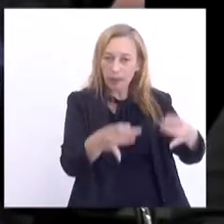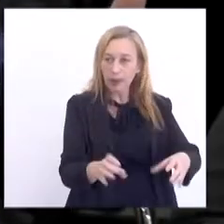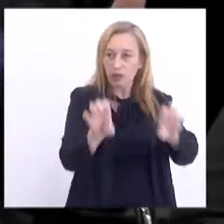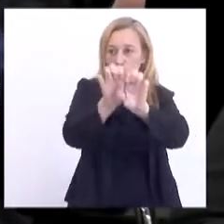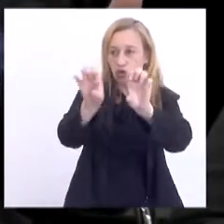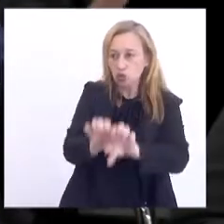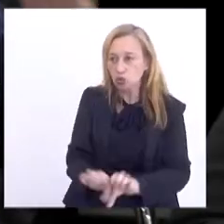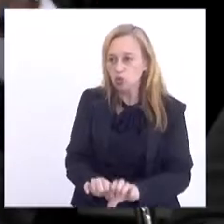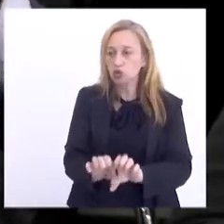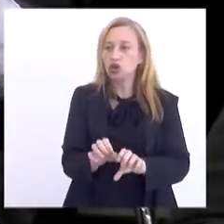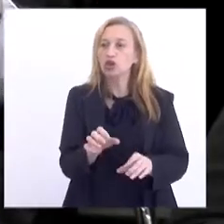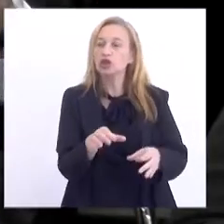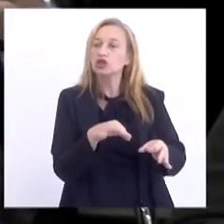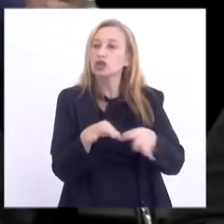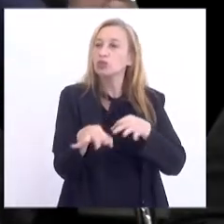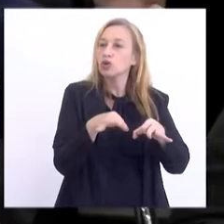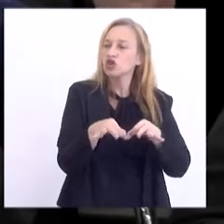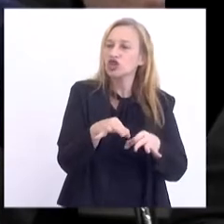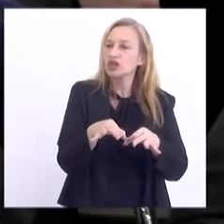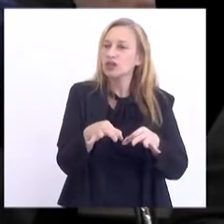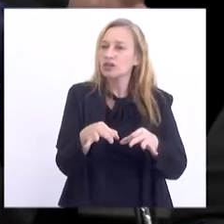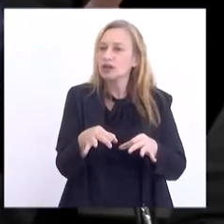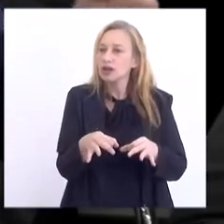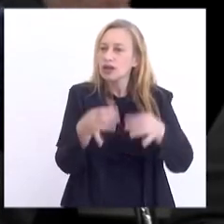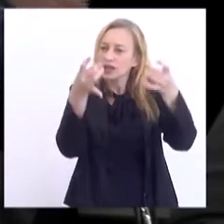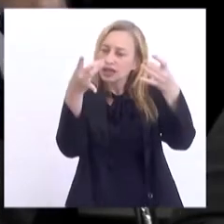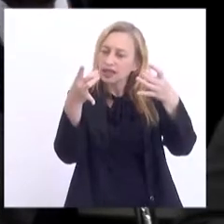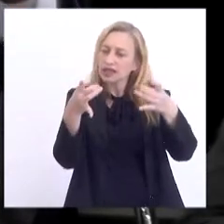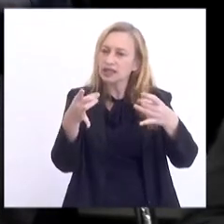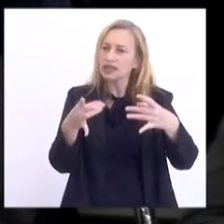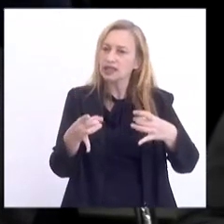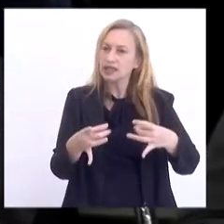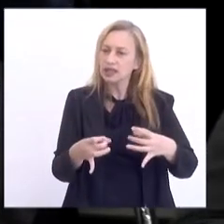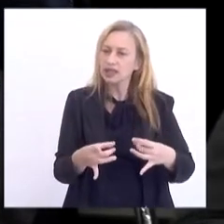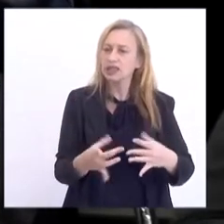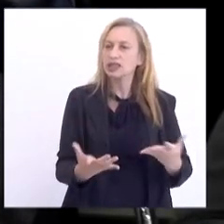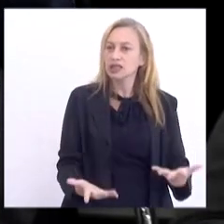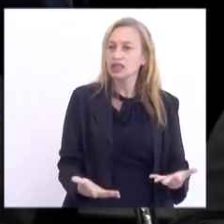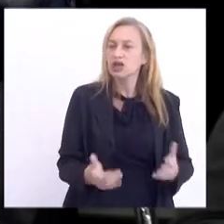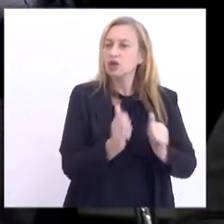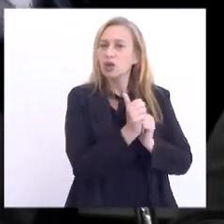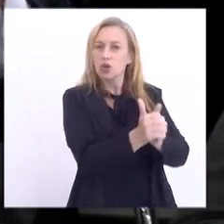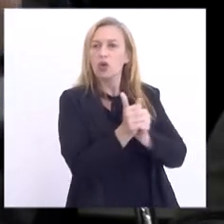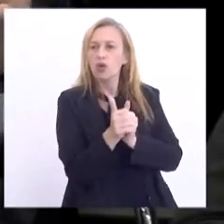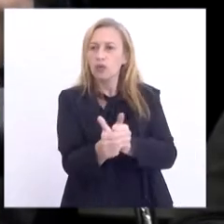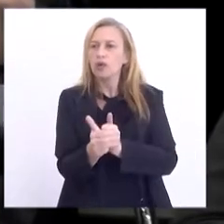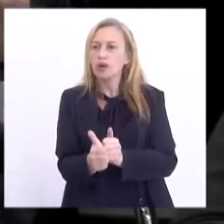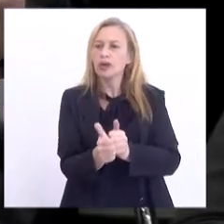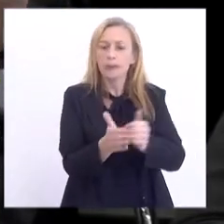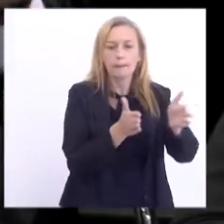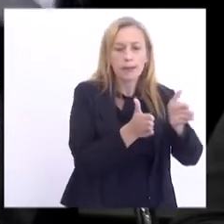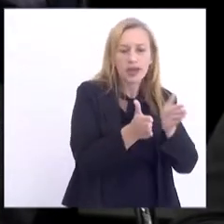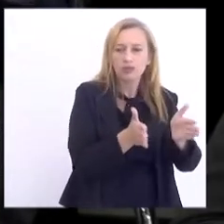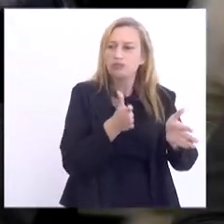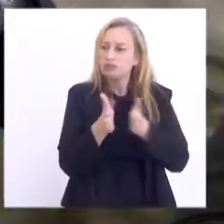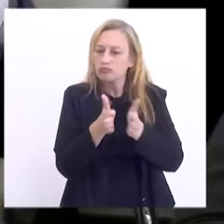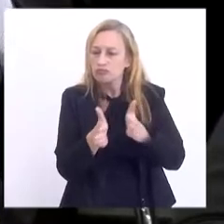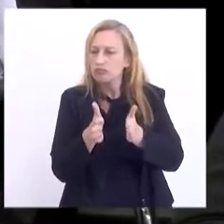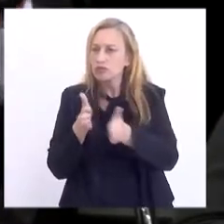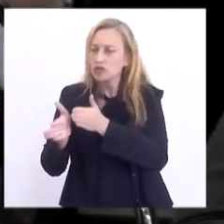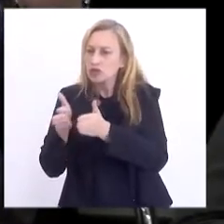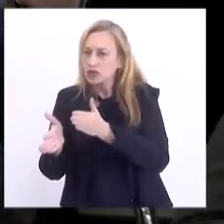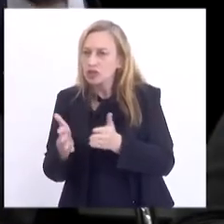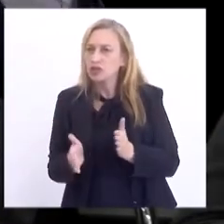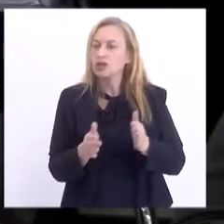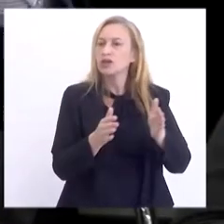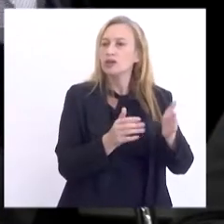estrutura analítica de projeto extremamente detalhada no qual nós acompanhamos e tapa e tapa com as suas